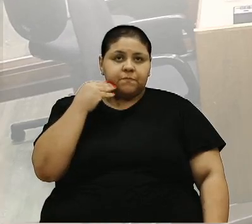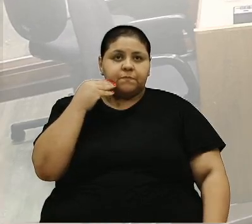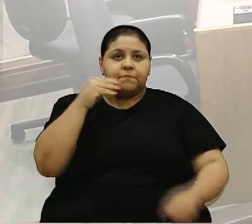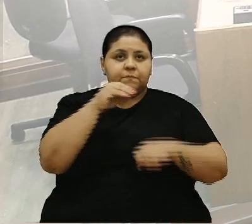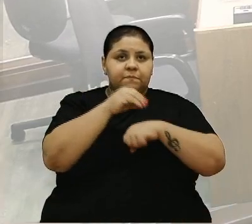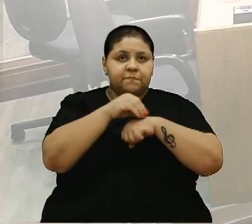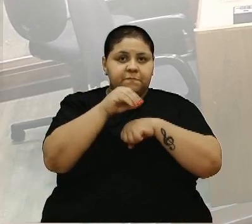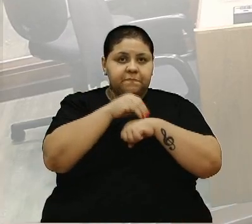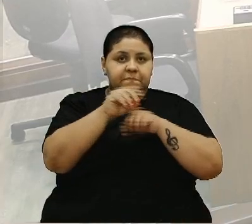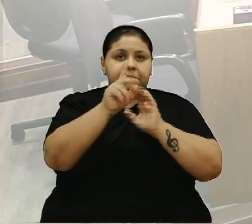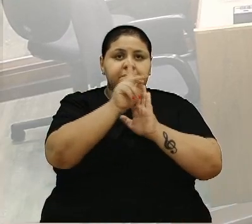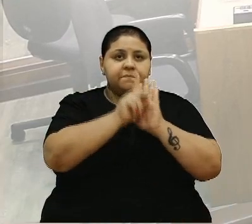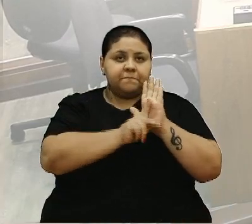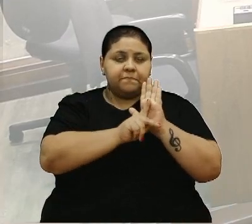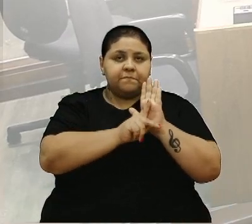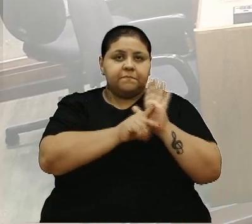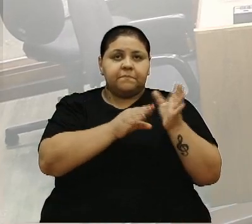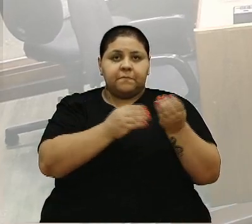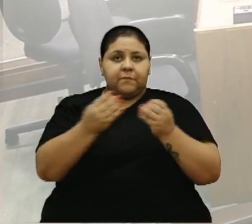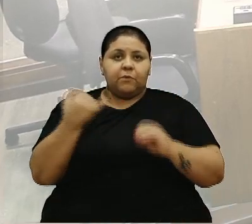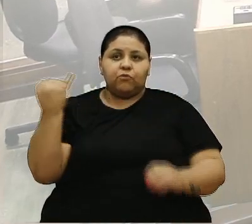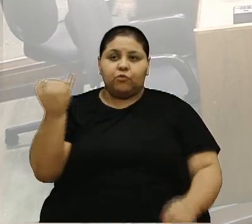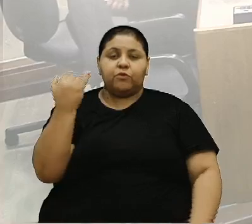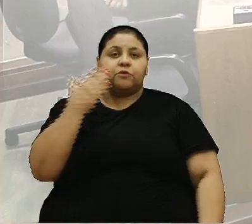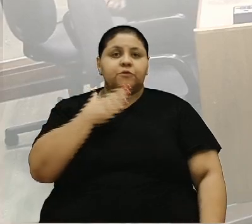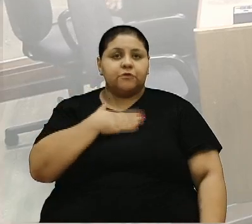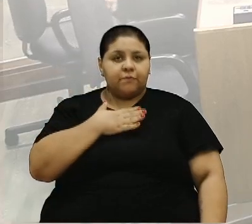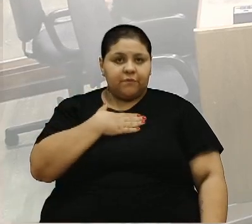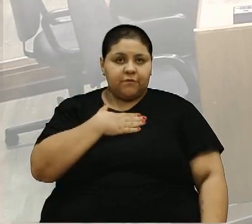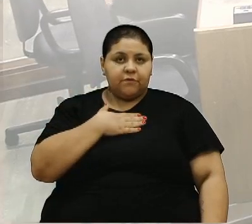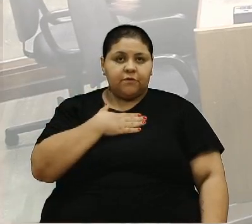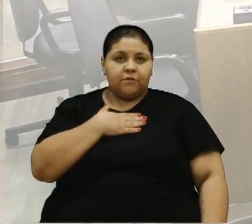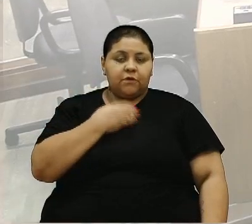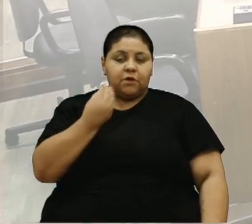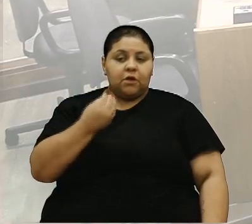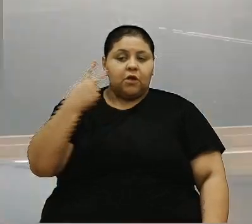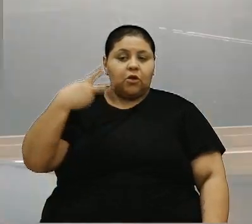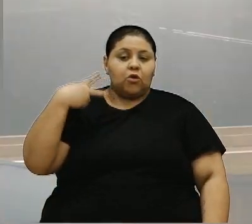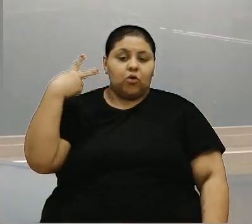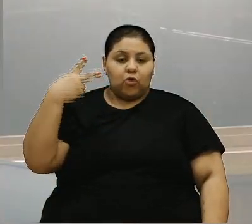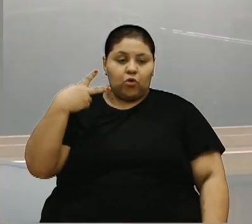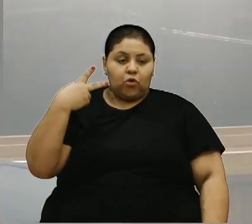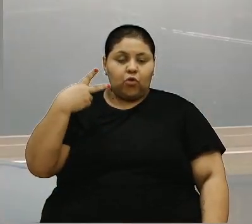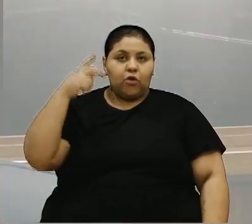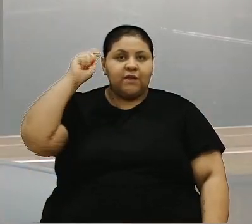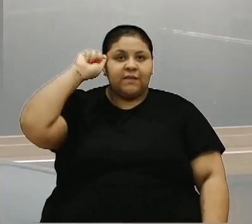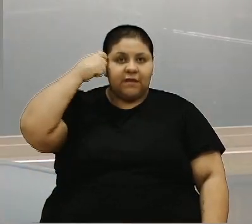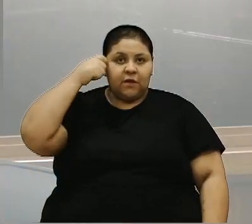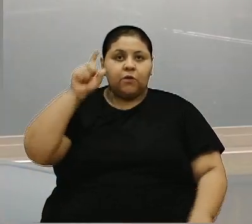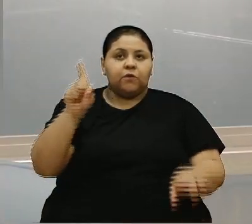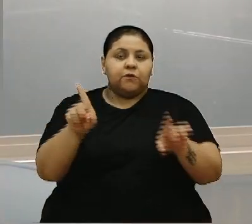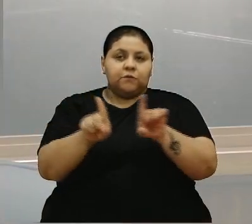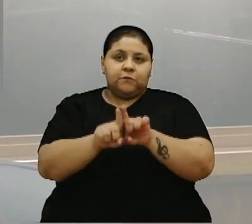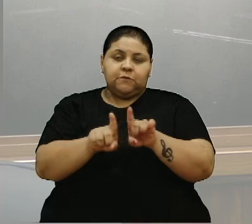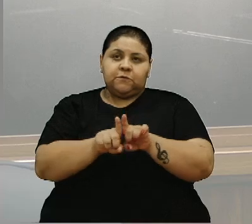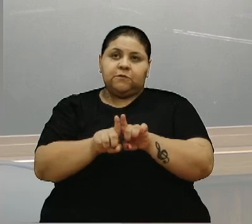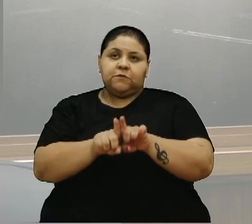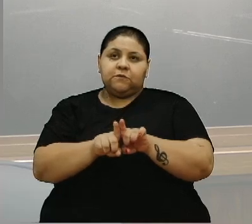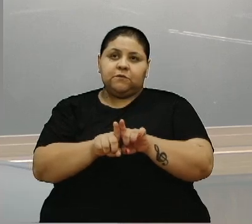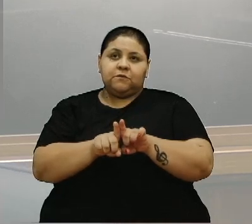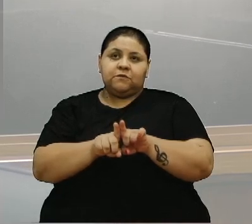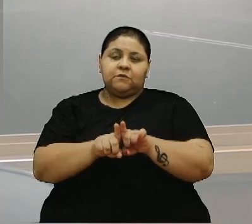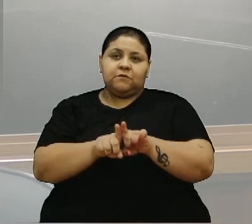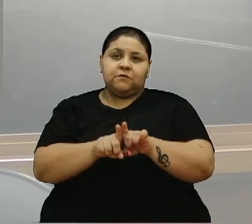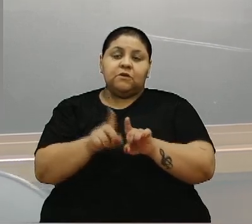desse projeto, que é muito caro para mim, né? Eu como vereador, como parlamentar negro, nós trouxemos para a